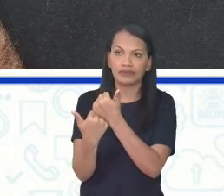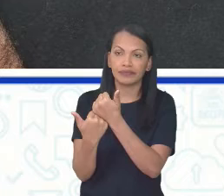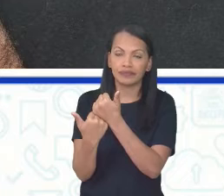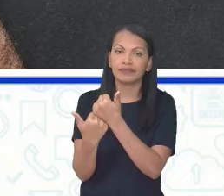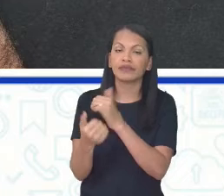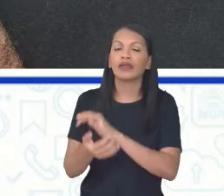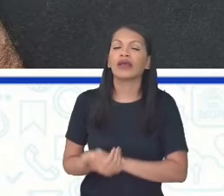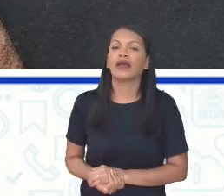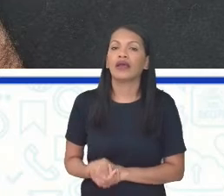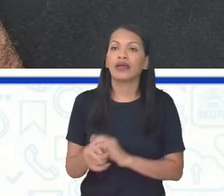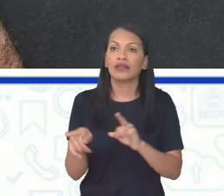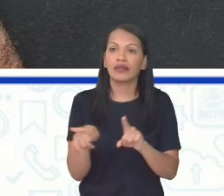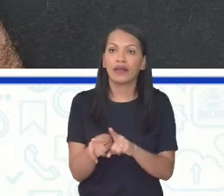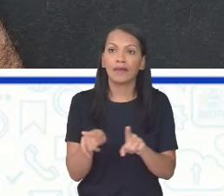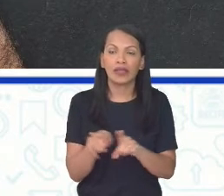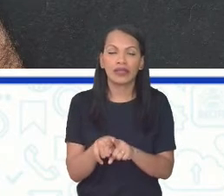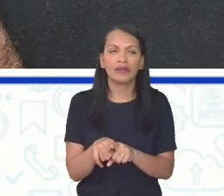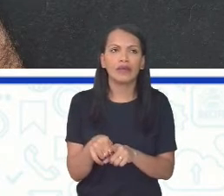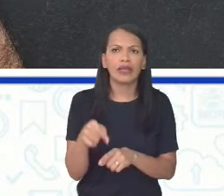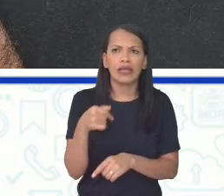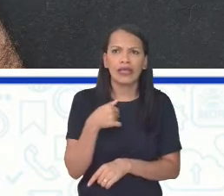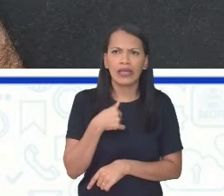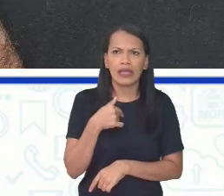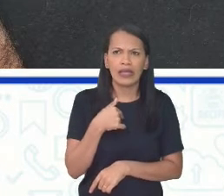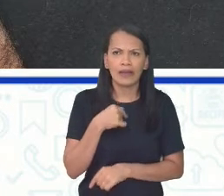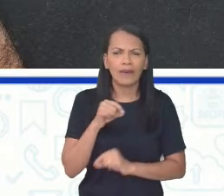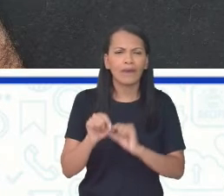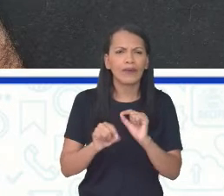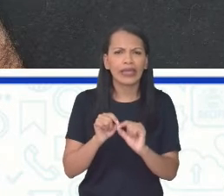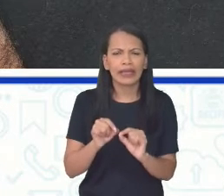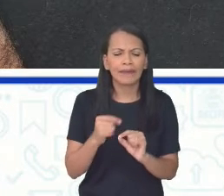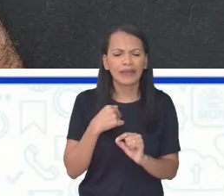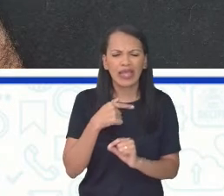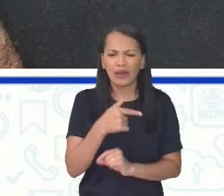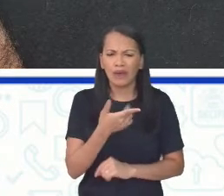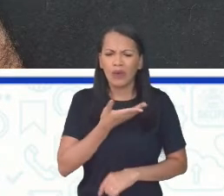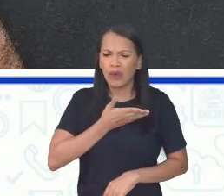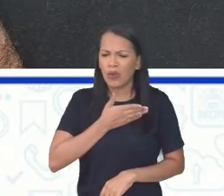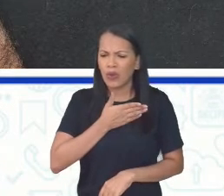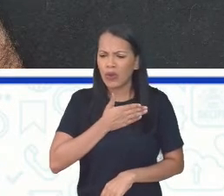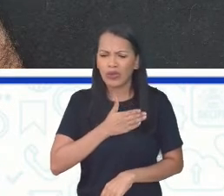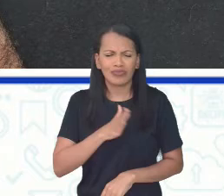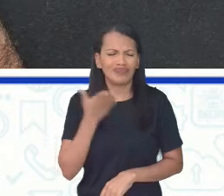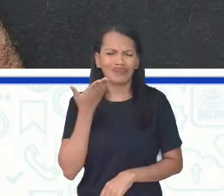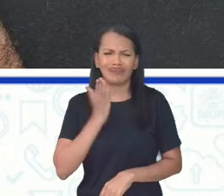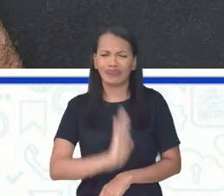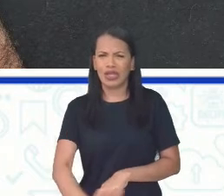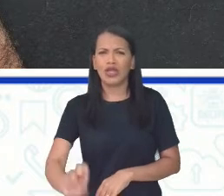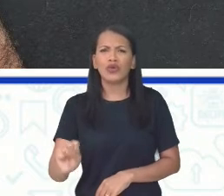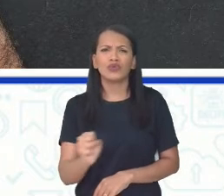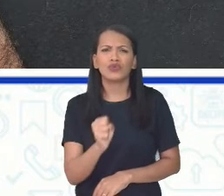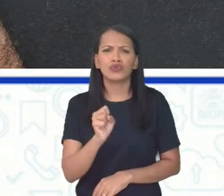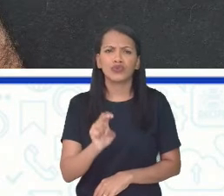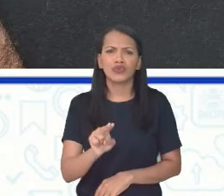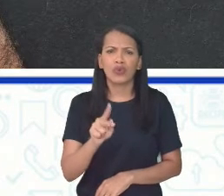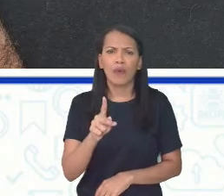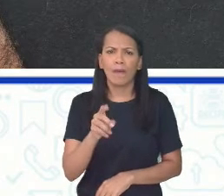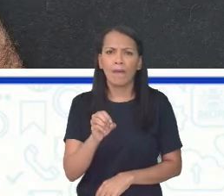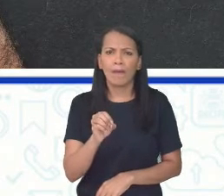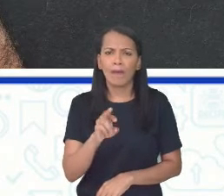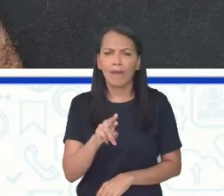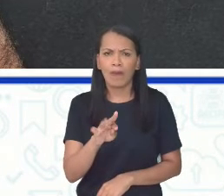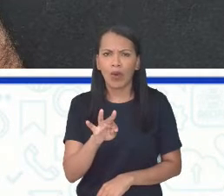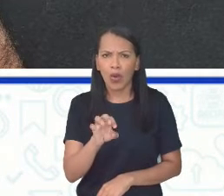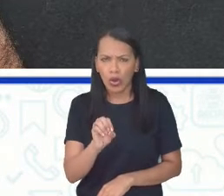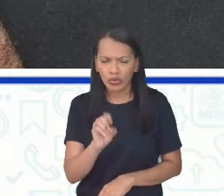suas atitudes, eu não suporto, não é? Então, tem um sentido assim que suportar é apoiar, não